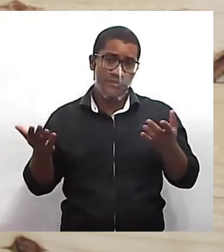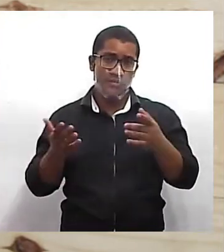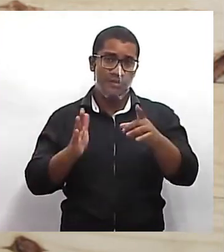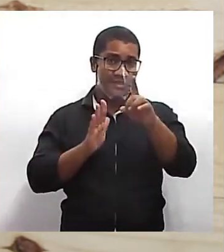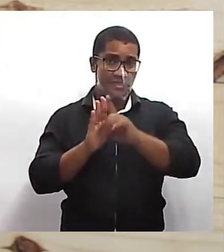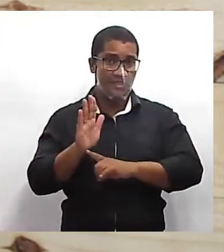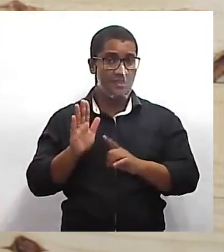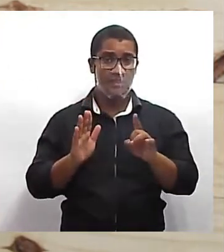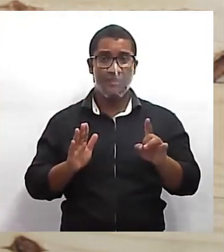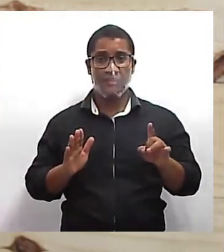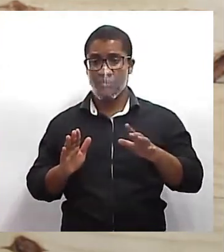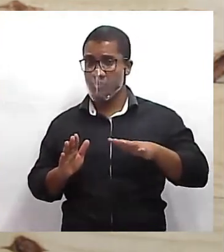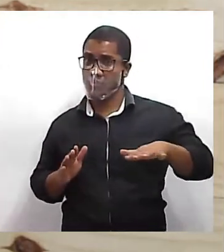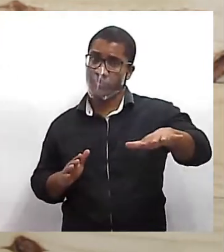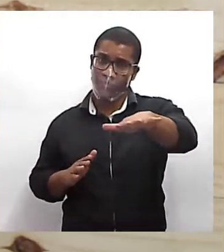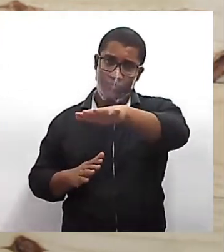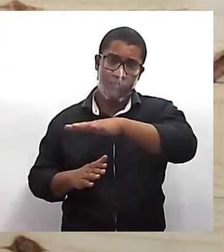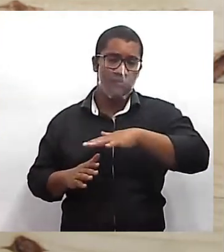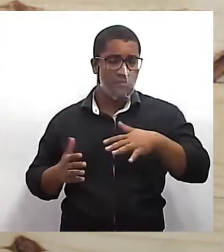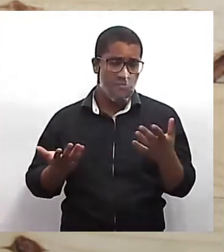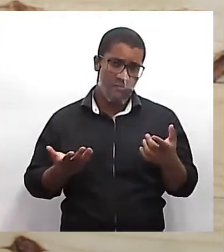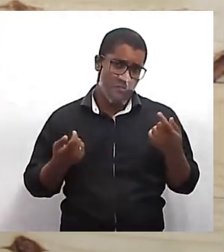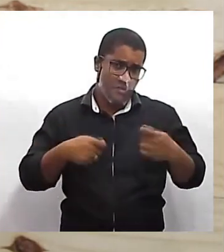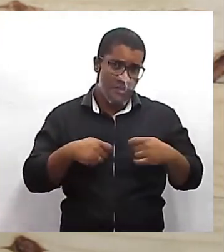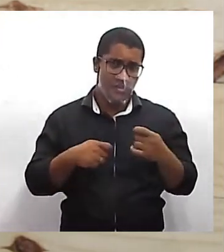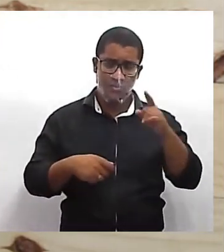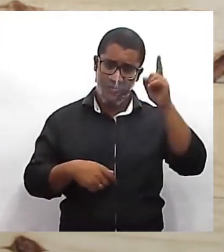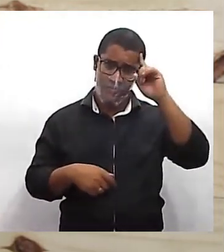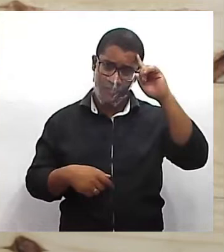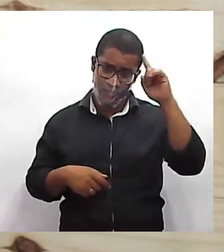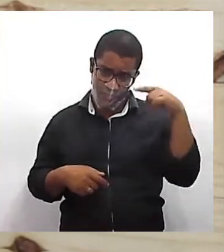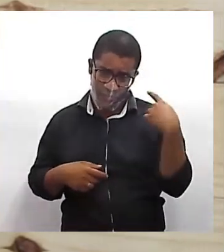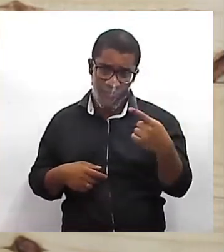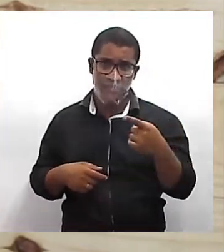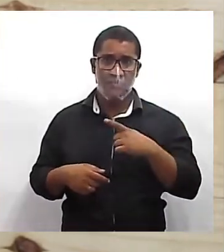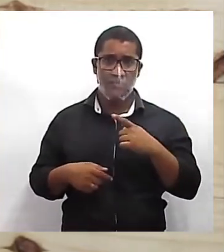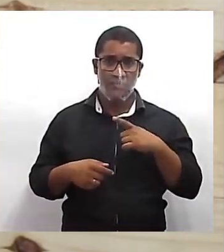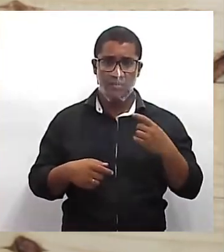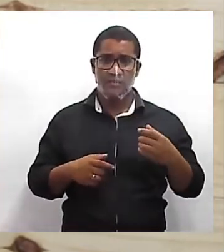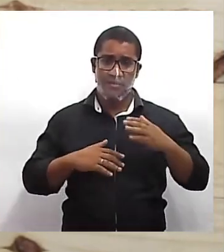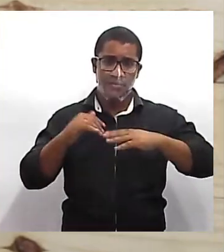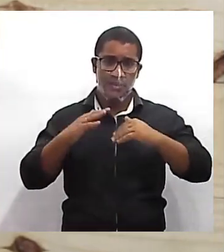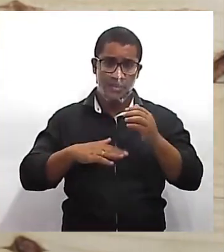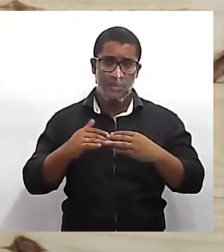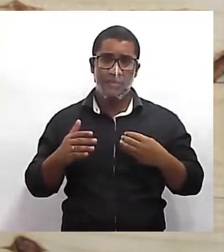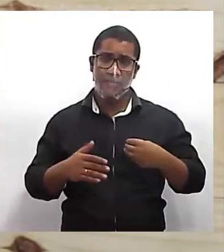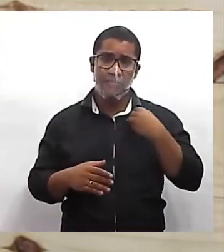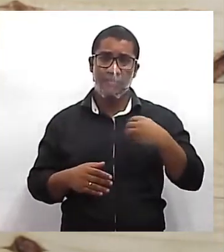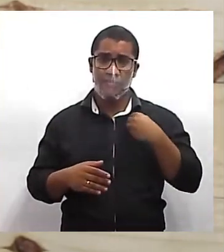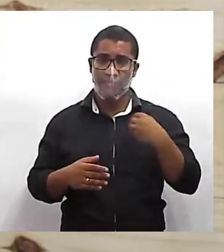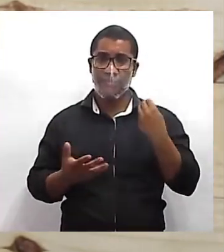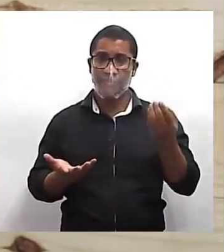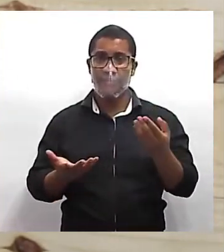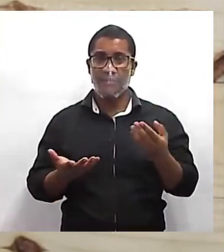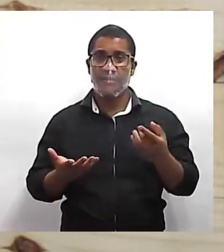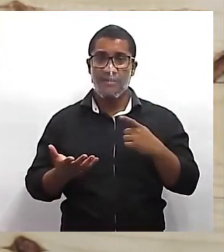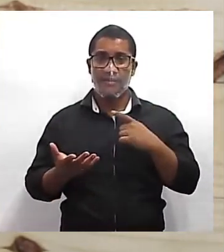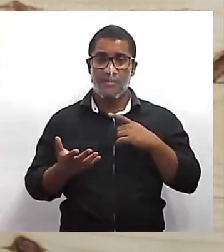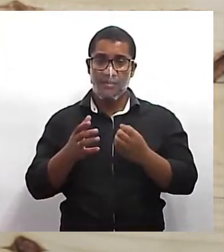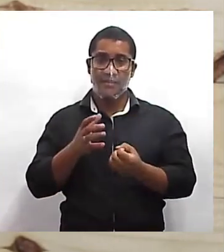esse discurso que devemos levar para a nossa prática cotidiana, para a nossa prática cidadã, a nossa prática como formadores de